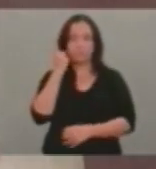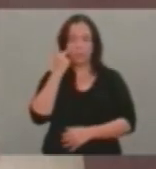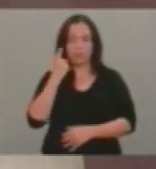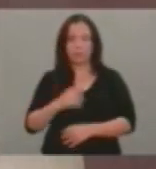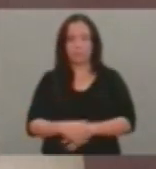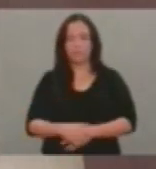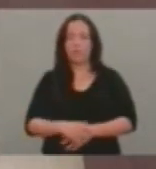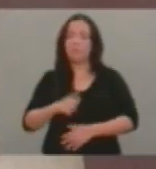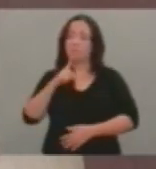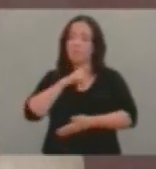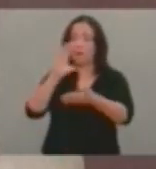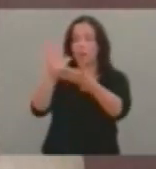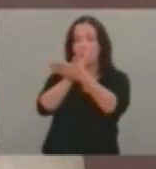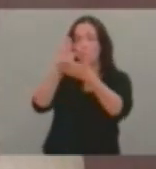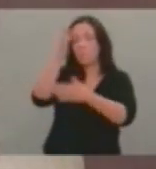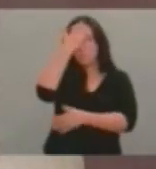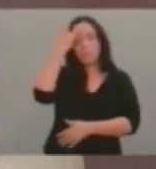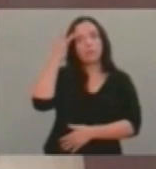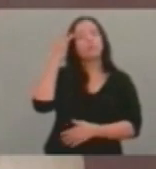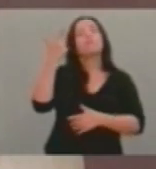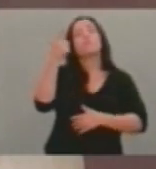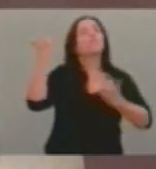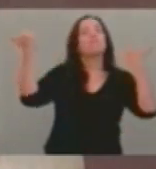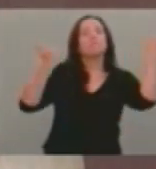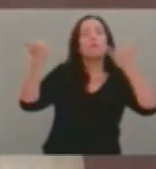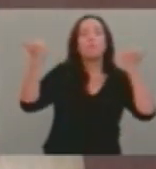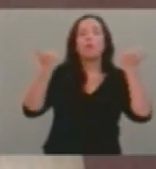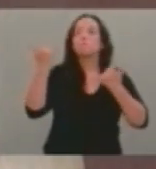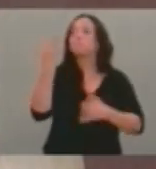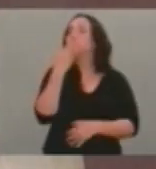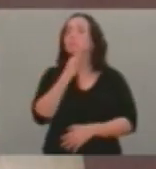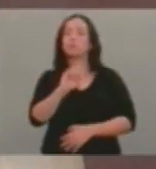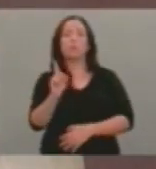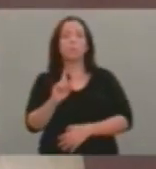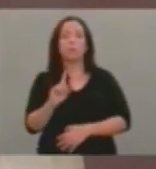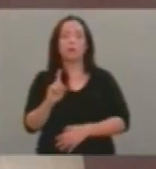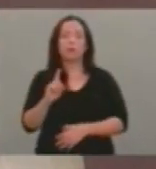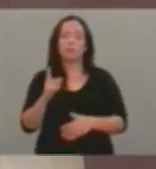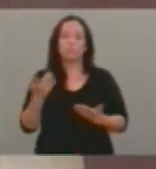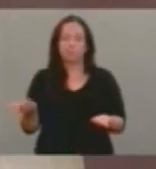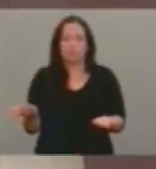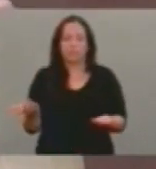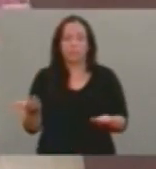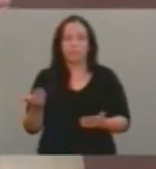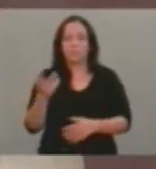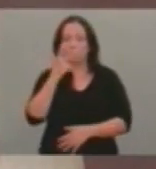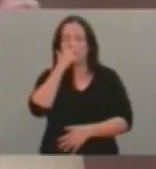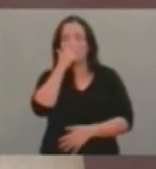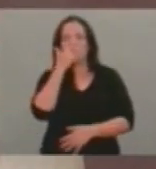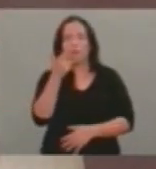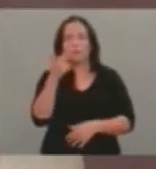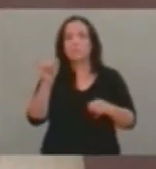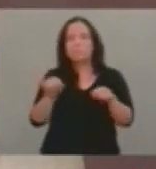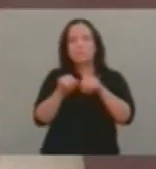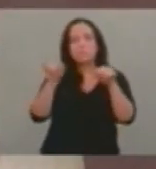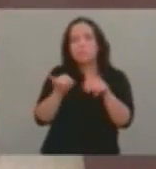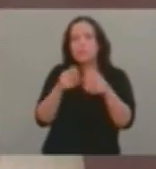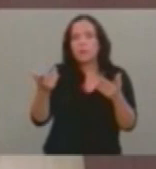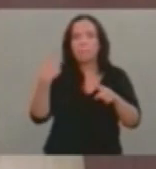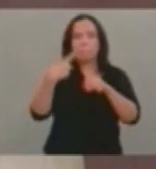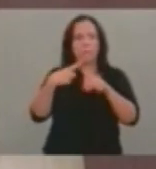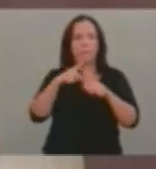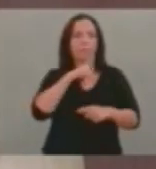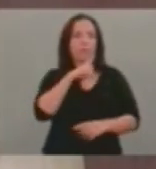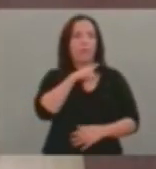mais desavisadas, que isso, inclusive, seria um requinte numa sociedade com tantos problemas.